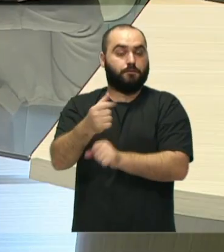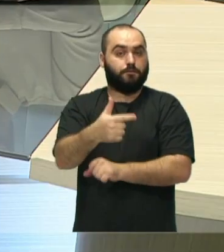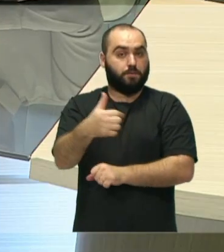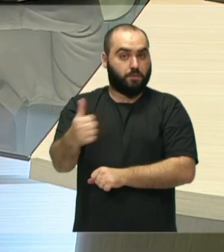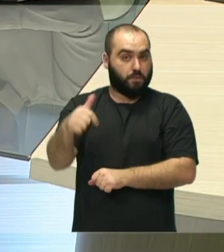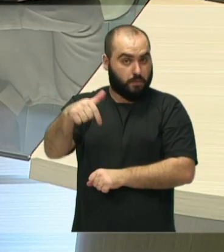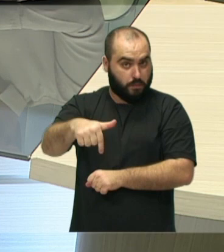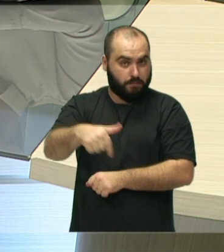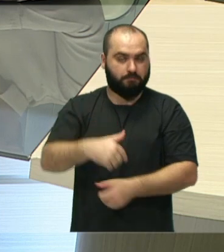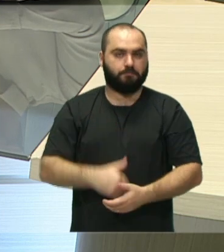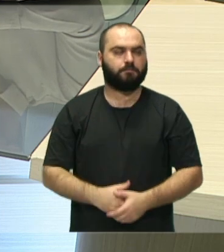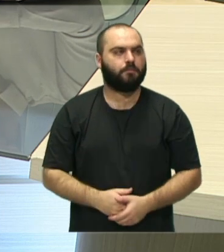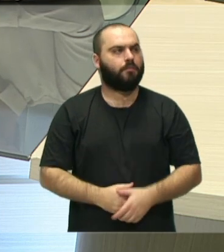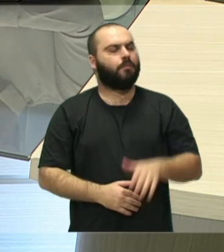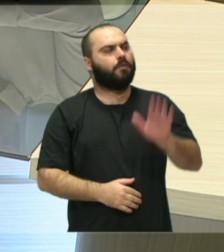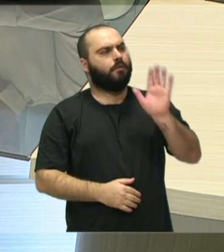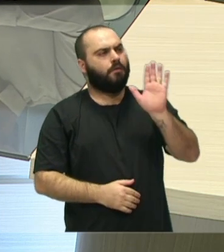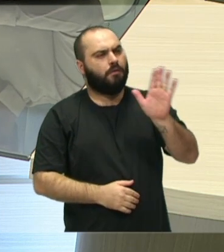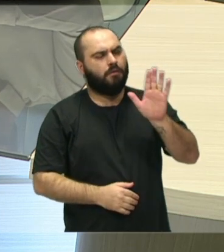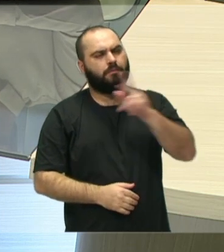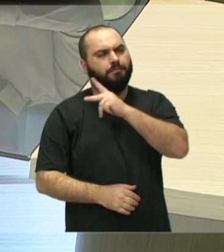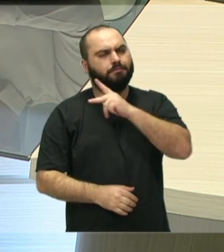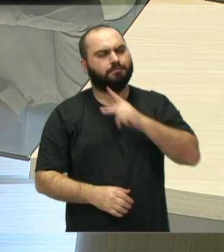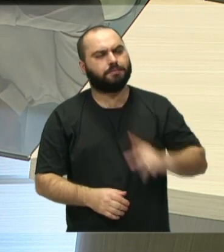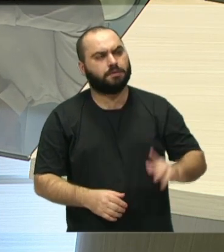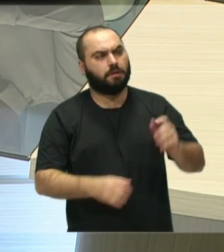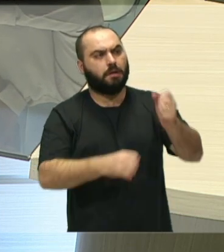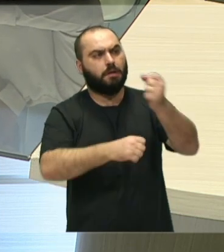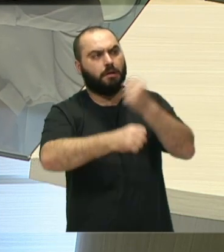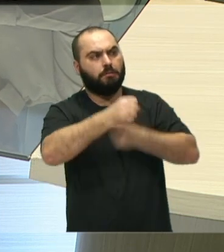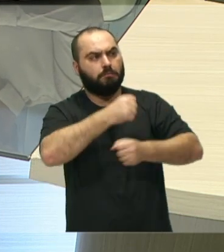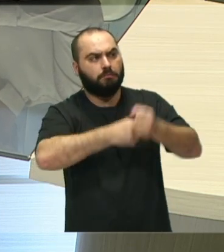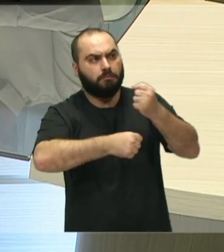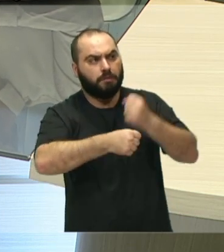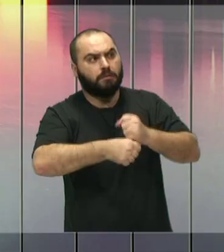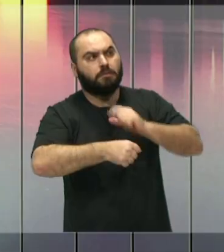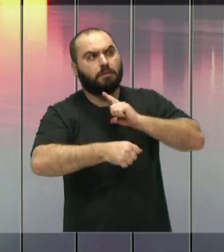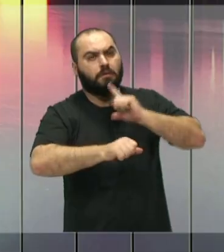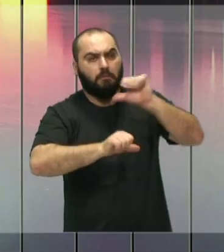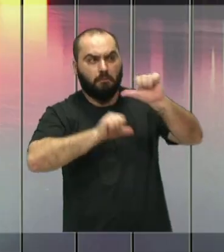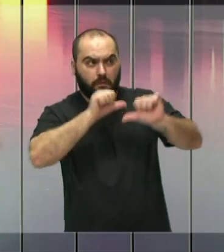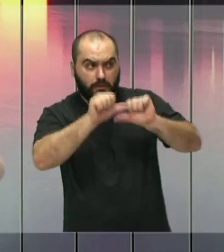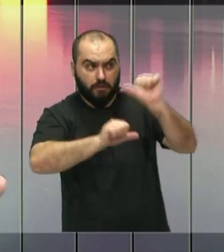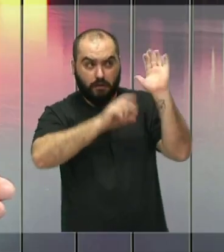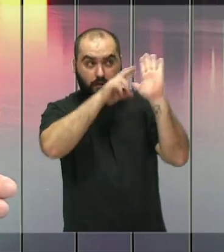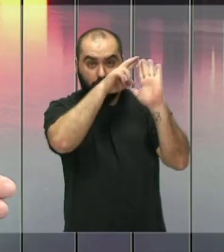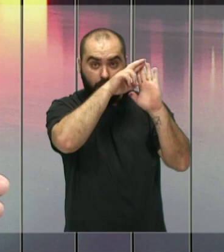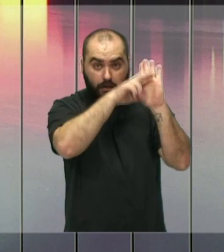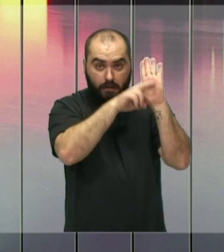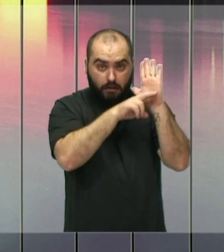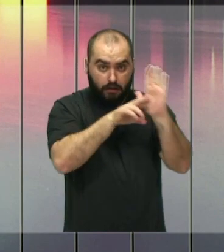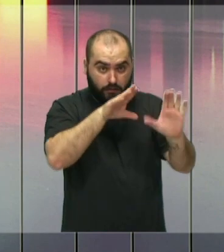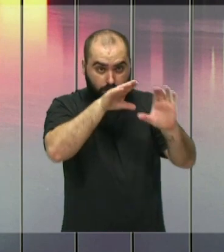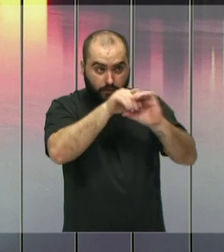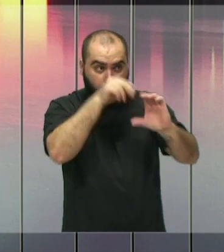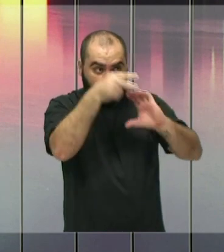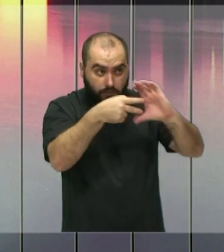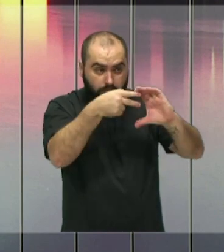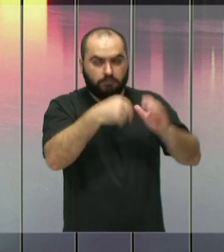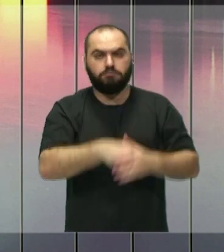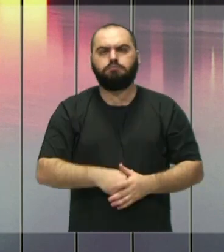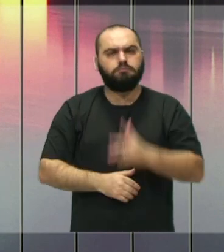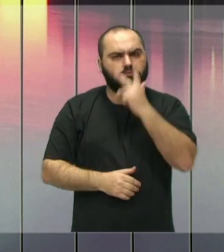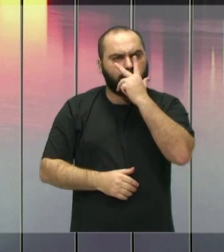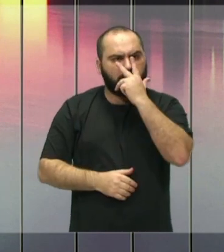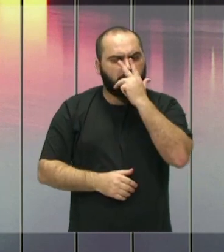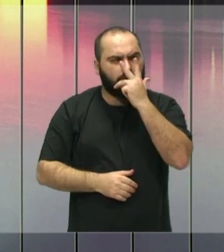o presidente o ano passado foi o ano com algumas alterações no regimento interno da câmara uma das mudanças reduziu